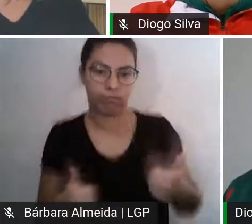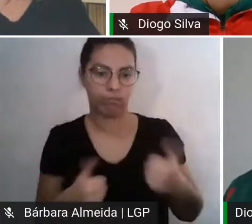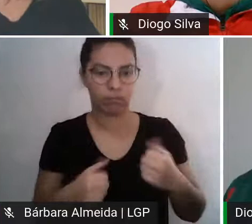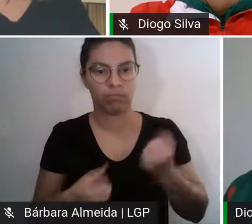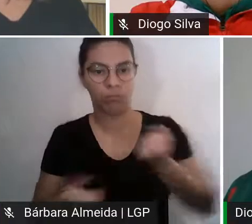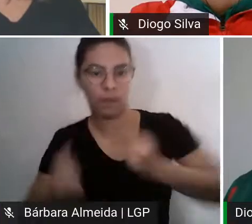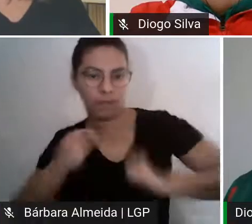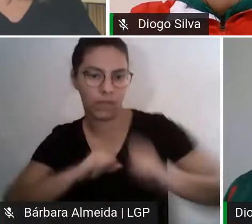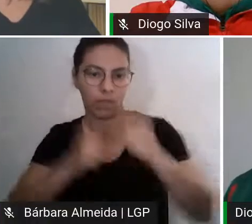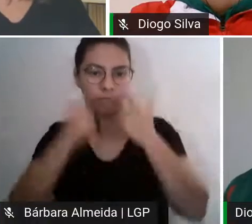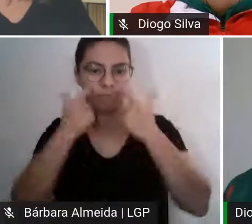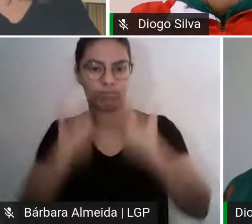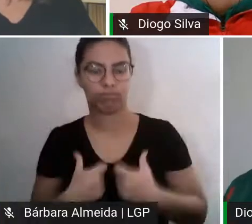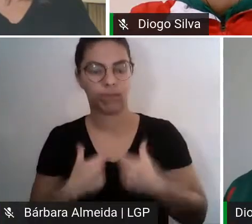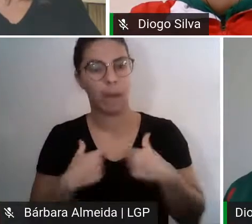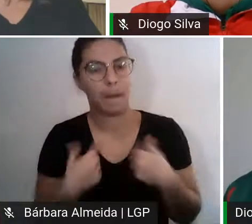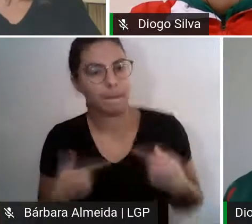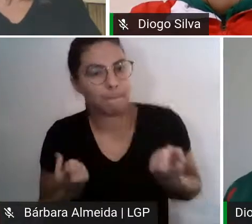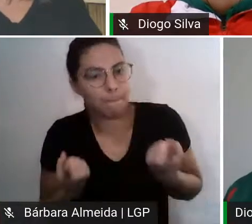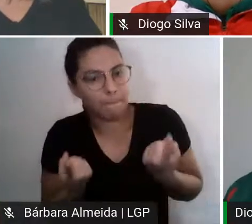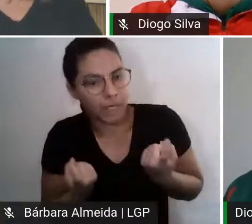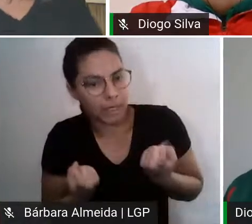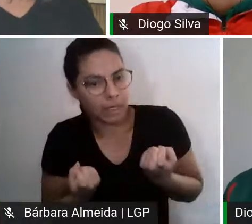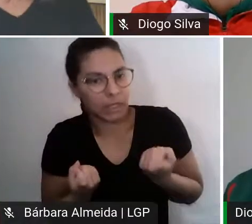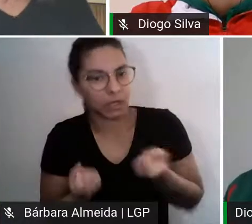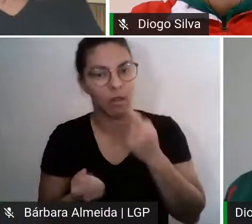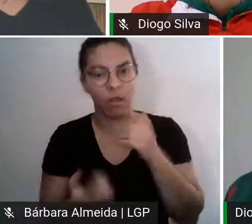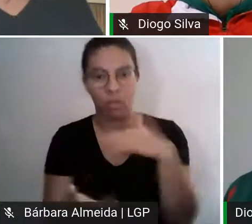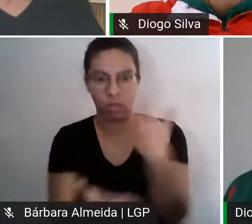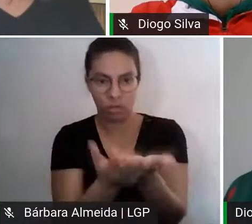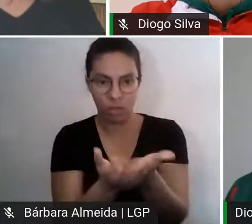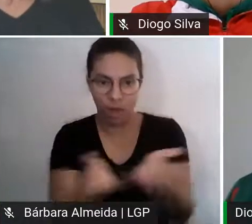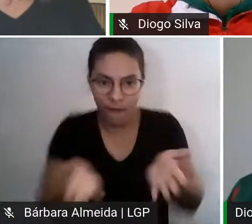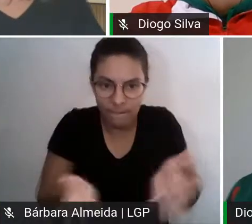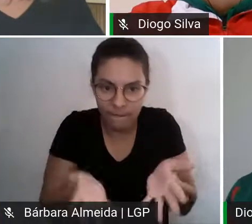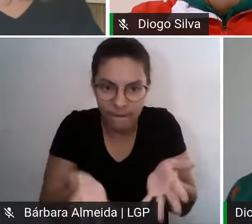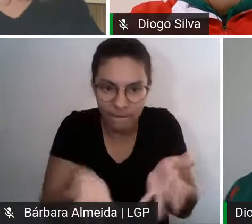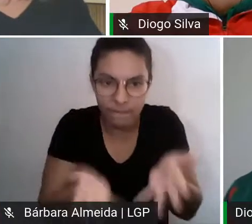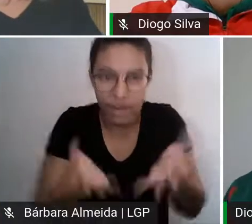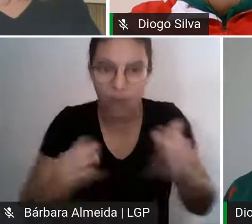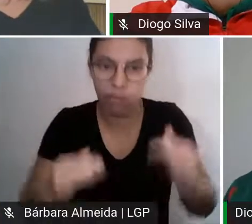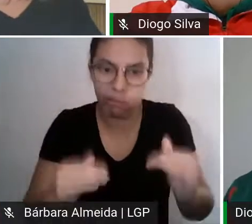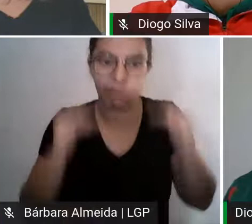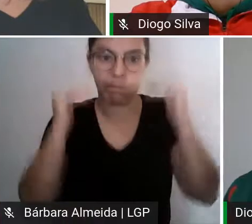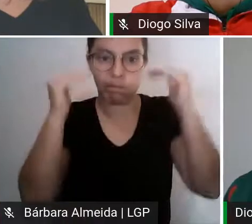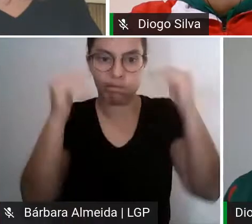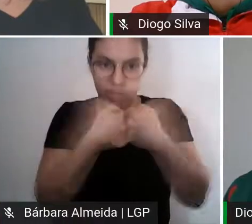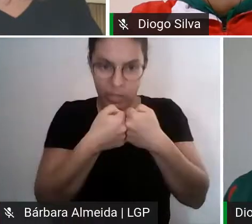fisicamente, depois motivou esta tua carreira, que depois passou para a competição e para o alcanhamento, é isto?